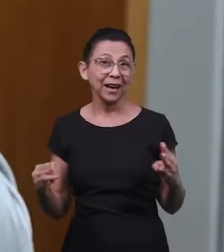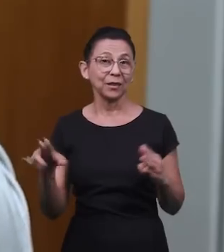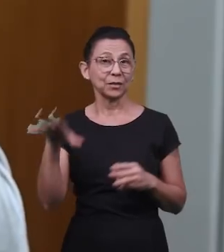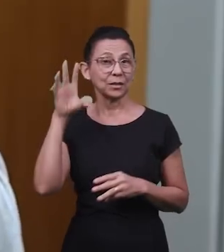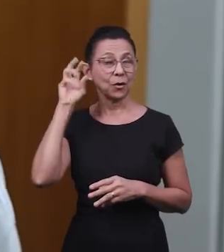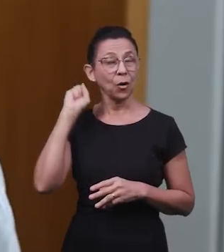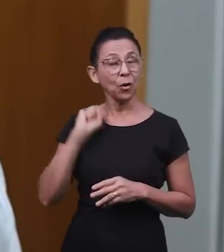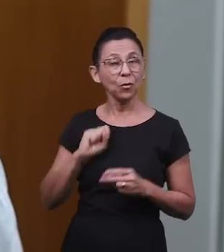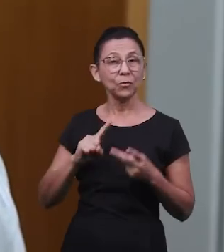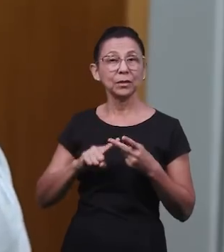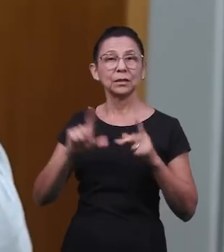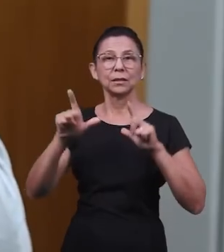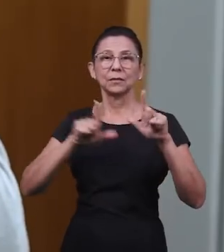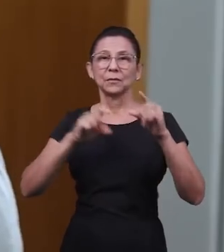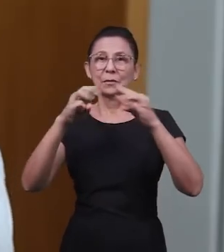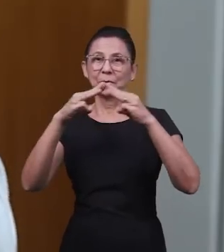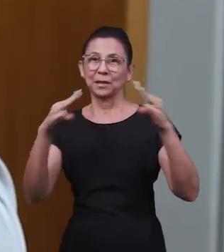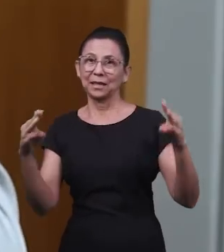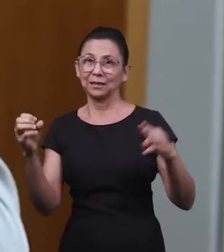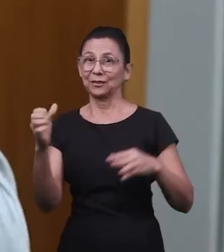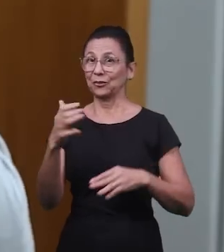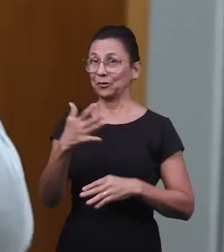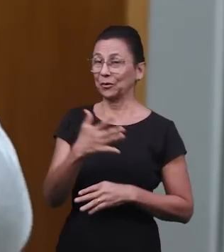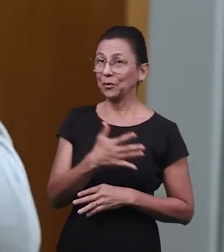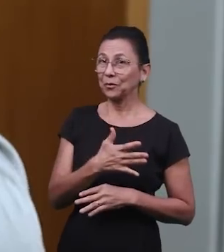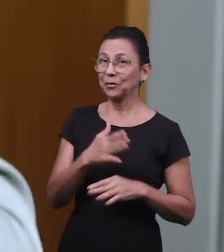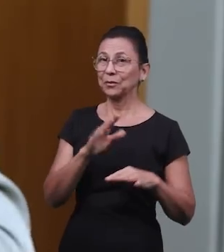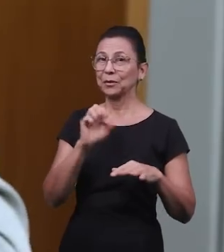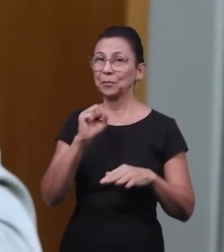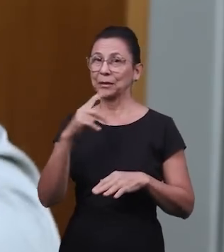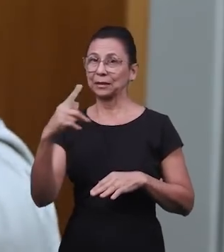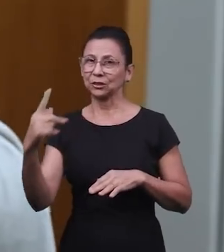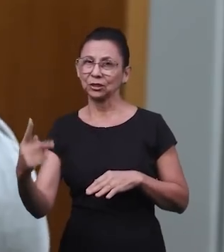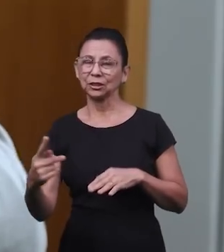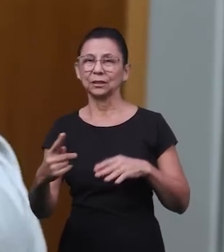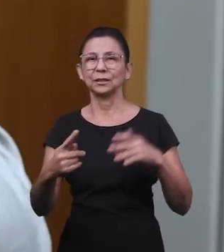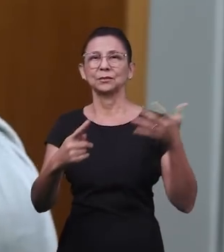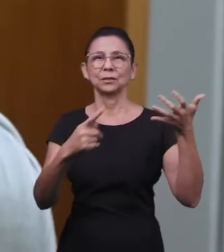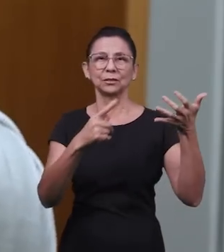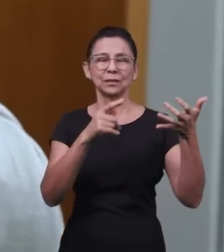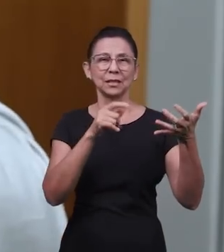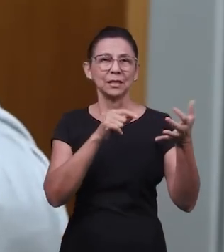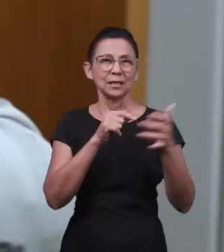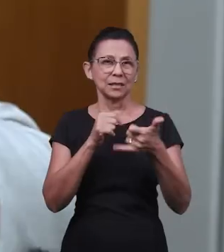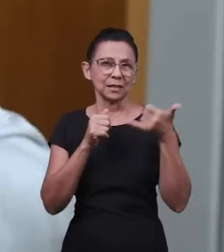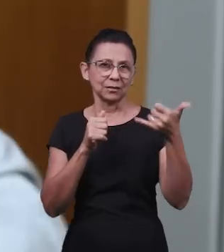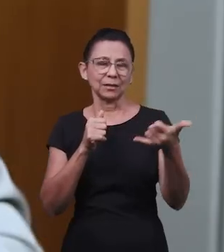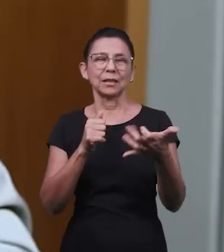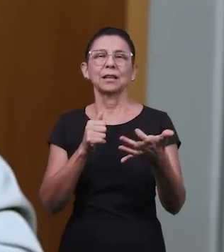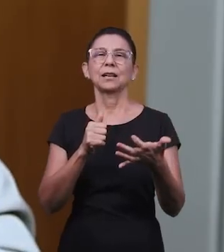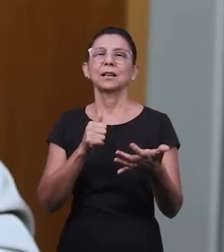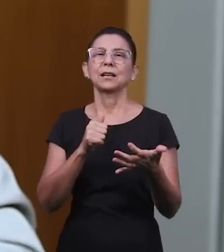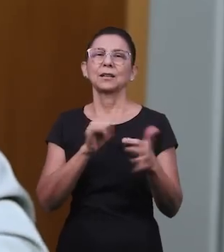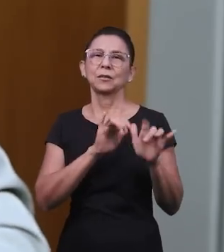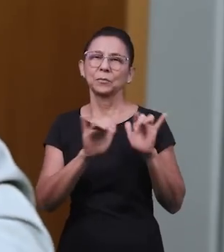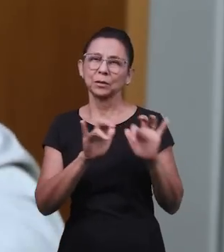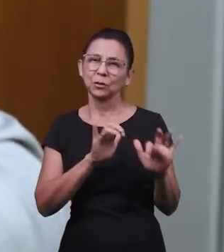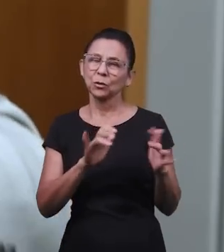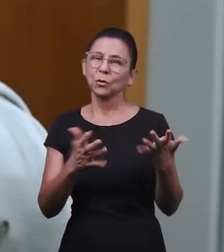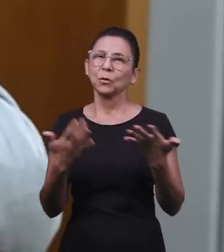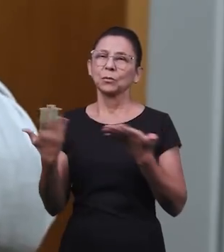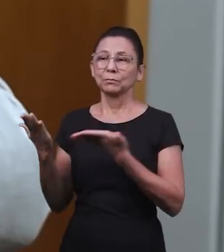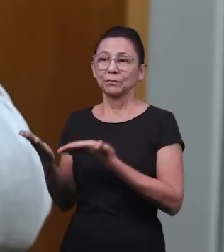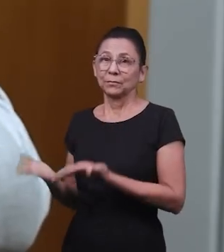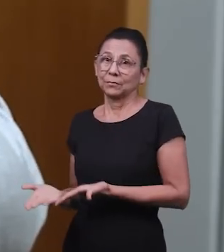nos ouve, pela TV Manaim, a nova TV Manaim, no aplicativo do seu celular, no seu computador, tvmanaim.com.br, ou